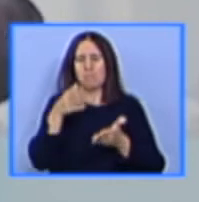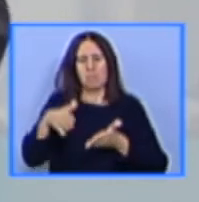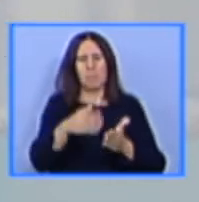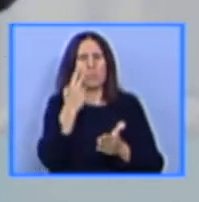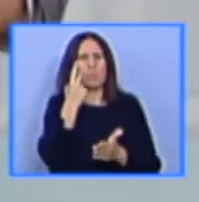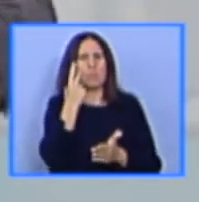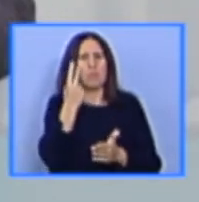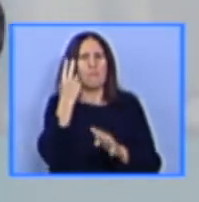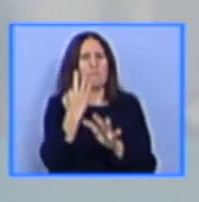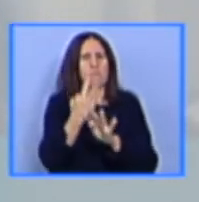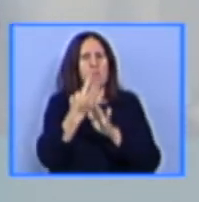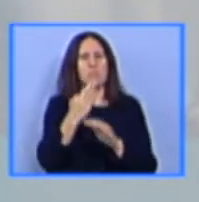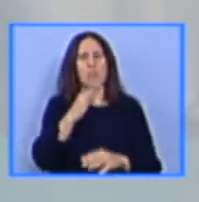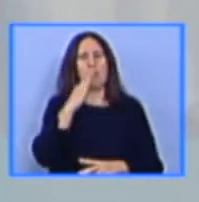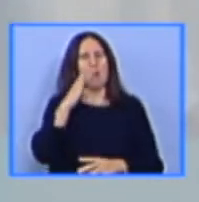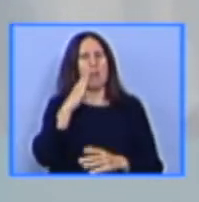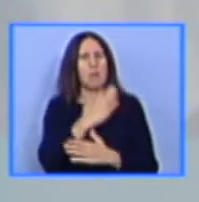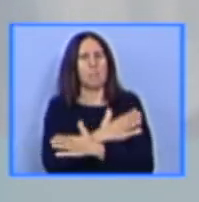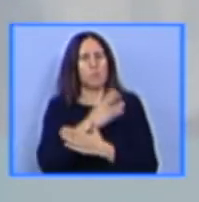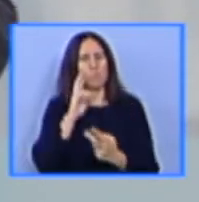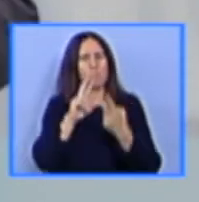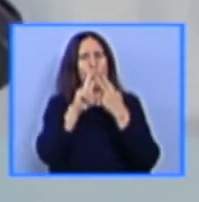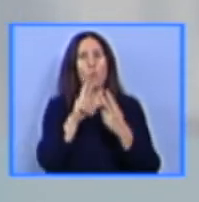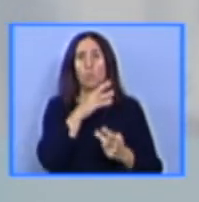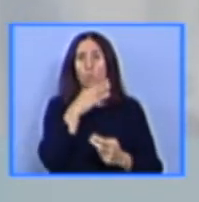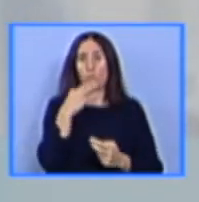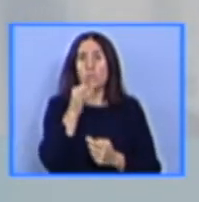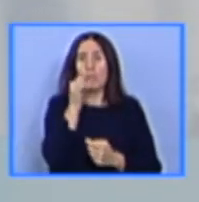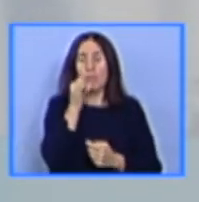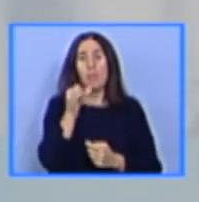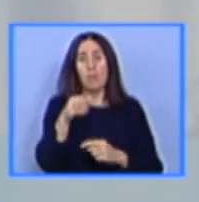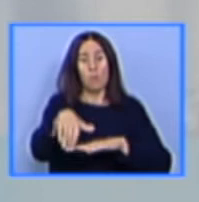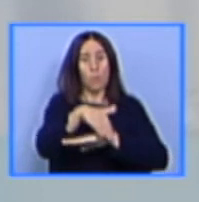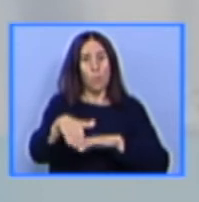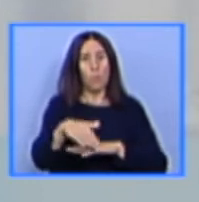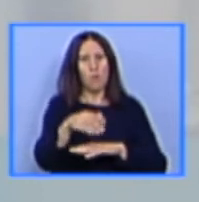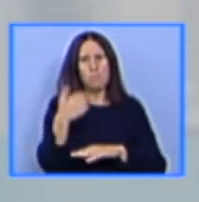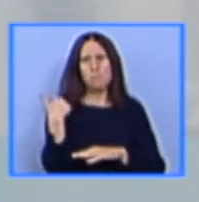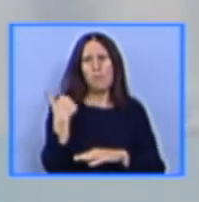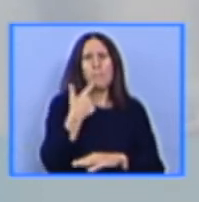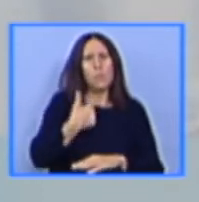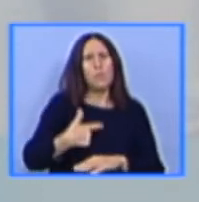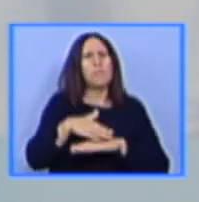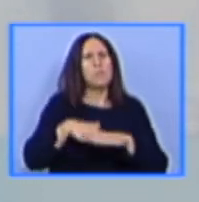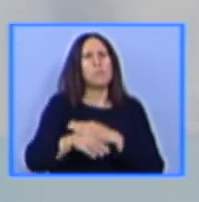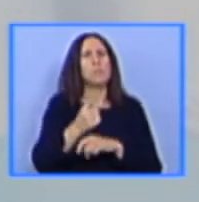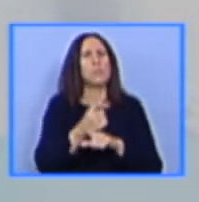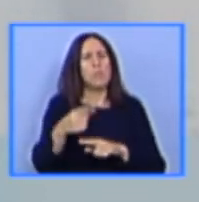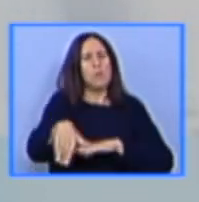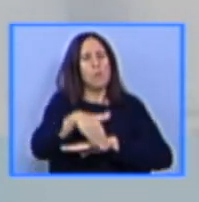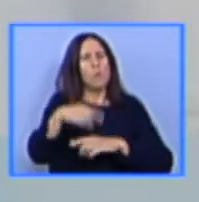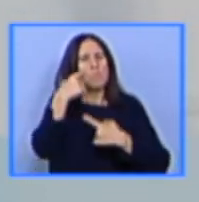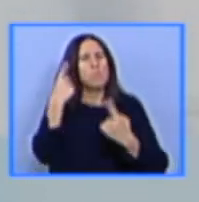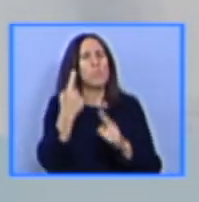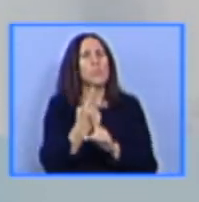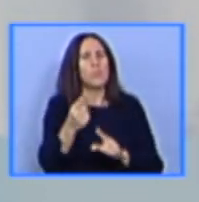pelo caminho, encontram amigos e ao mesmo tempo até é muito curioso que é conforme se vai passando nas ruas, as pessoas perguntam porquê é que estás a fazer isto? Porquê é que desceste à rua?